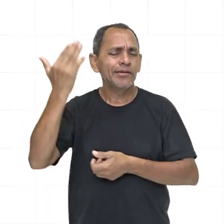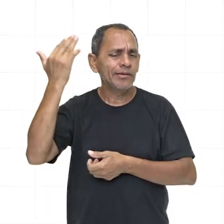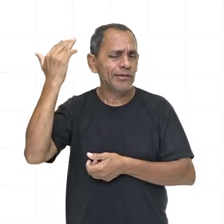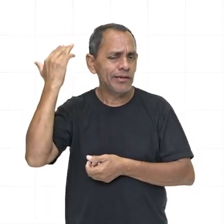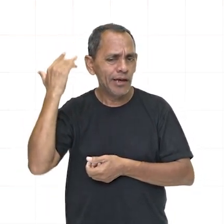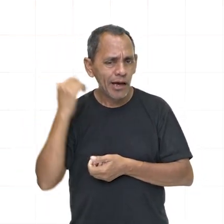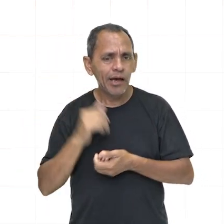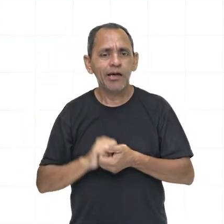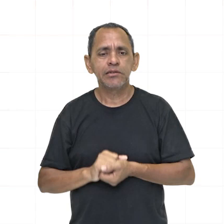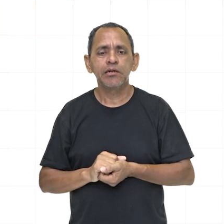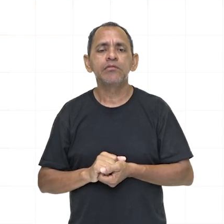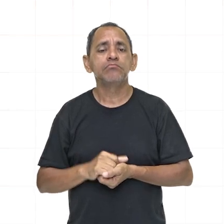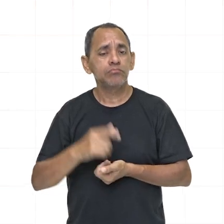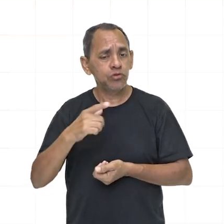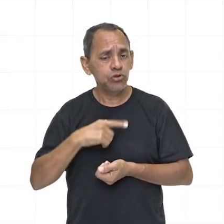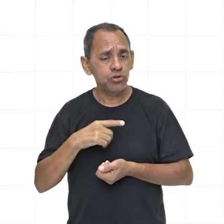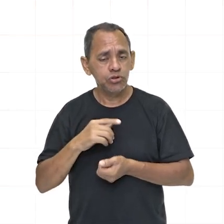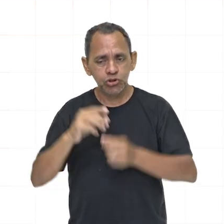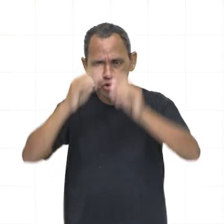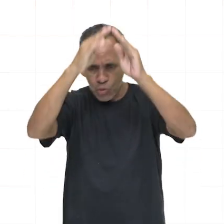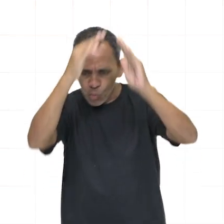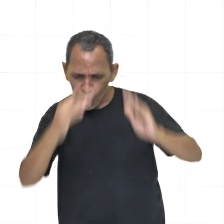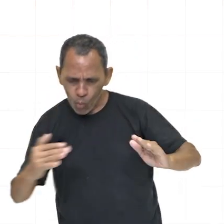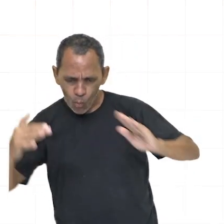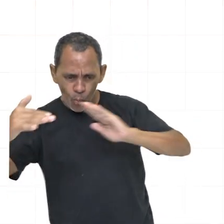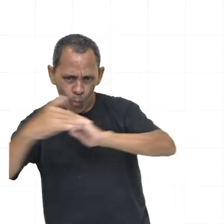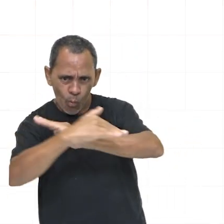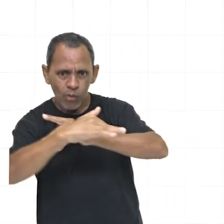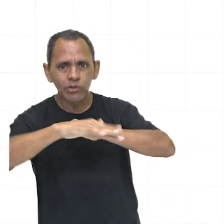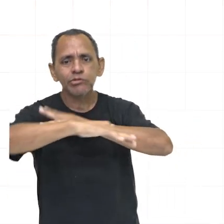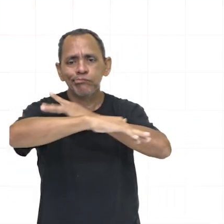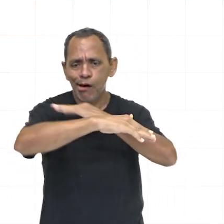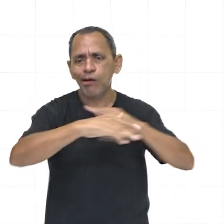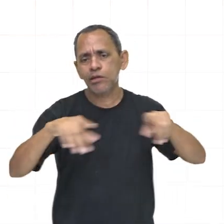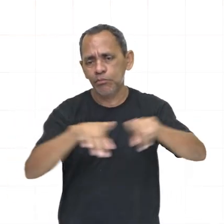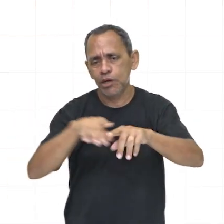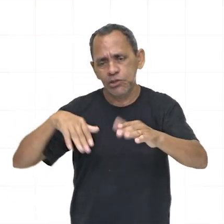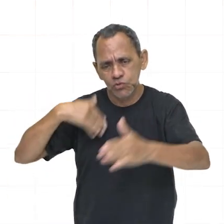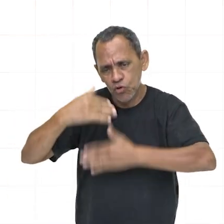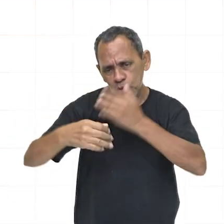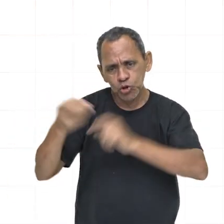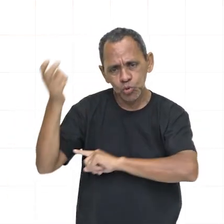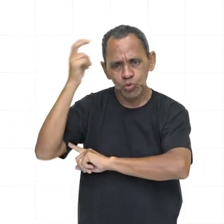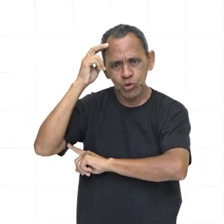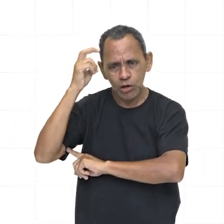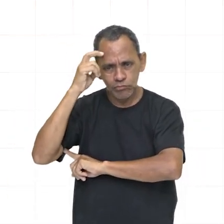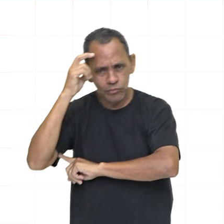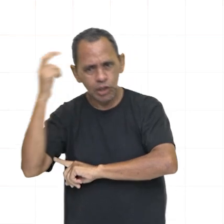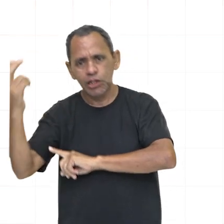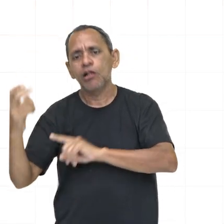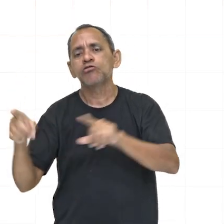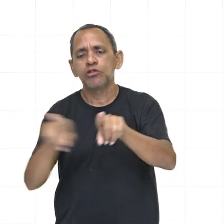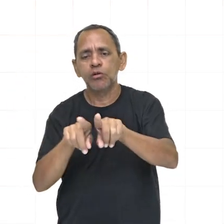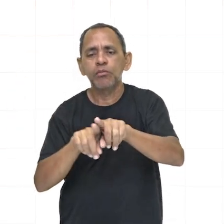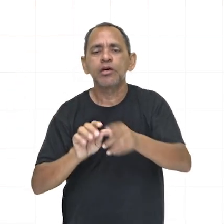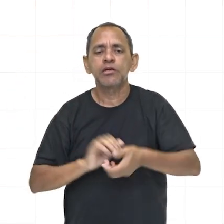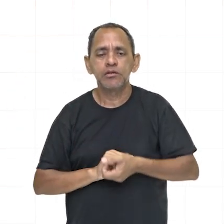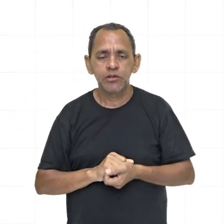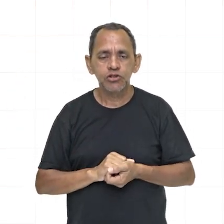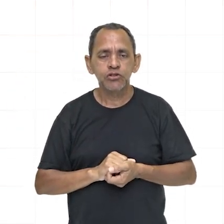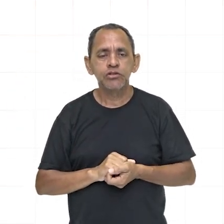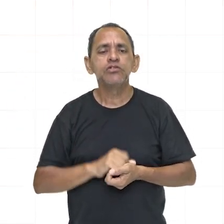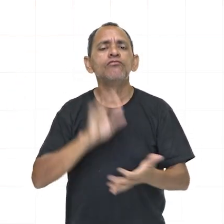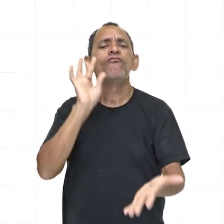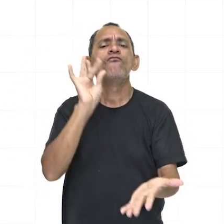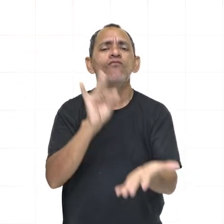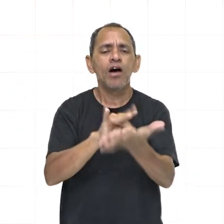ali cercadas por grandes cidades. Desenvolvimento cultural e intelectual, sem sombra de dúvida, a maioria